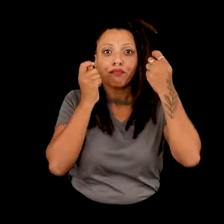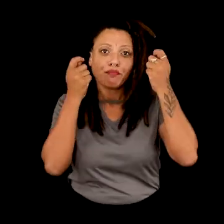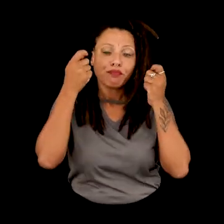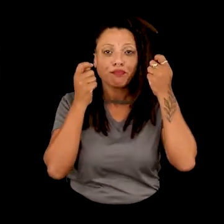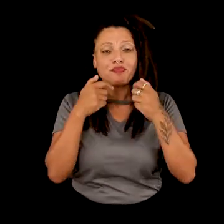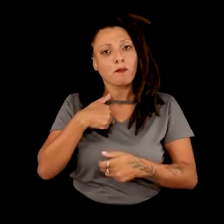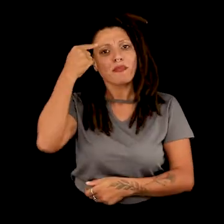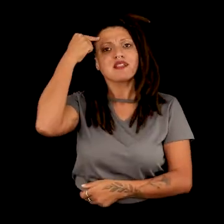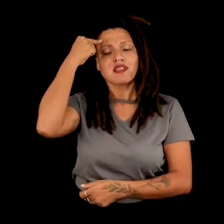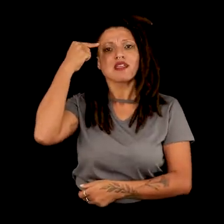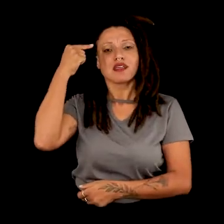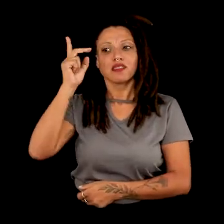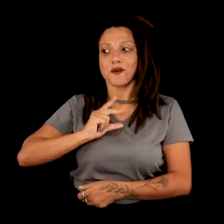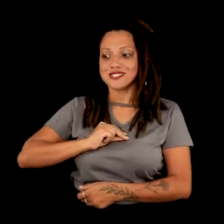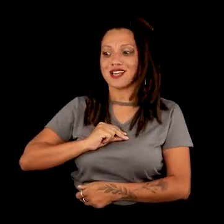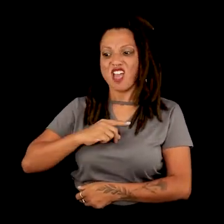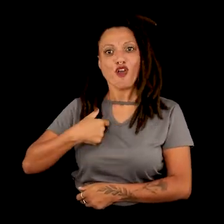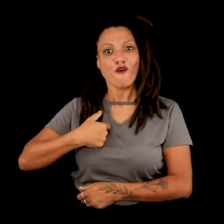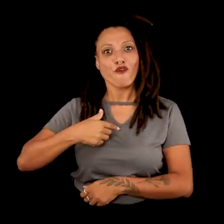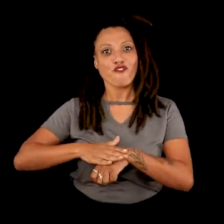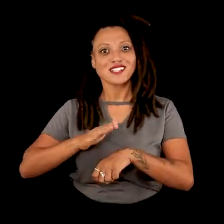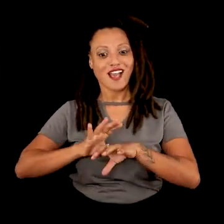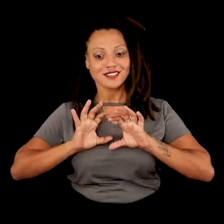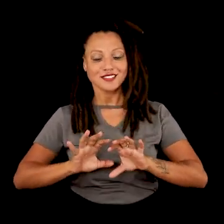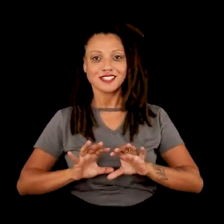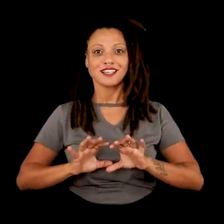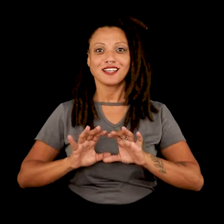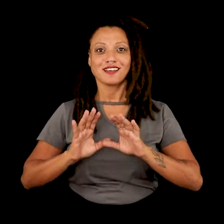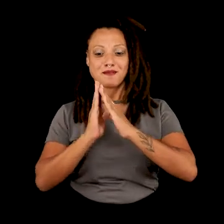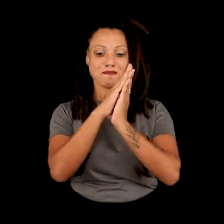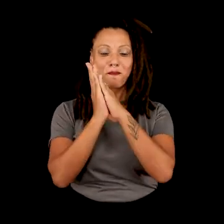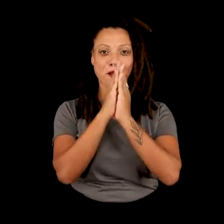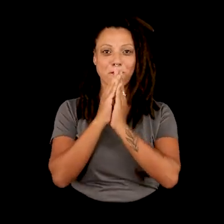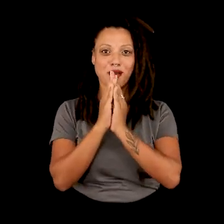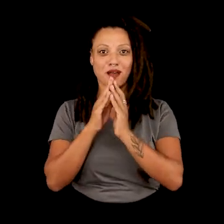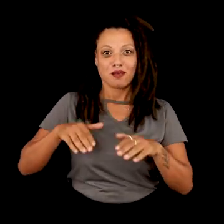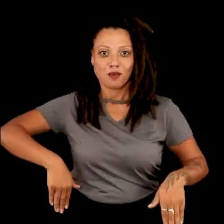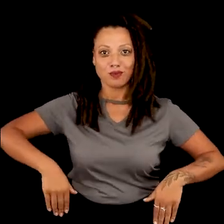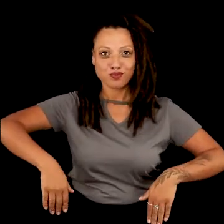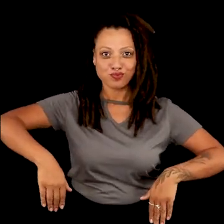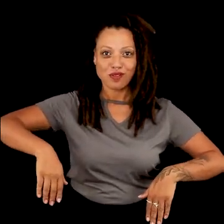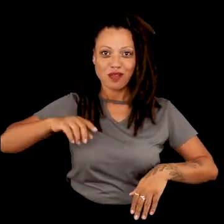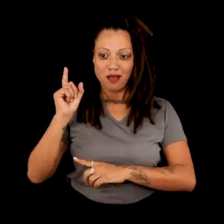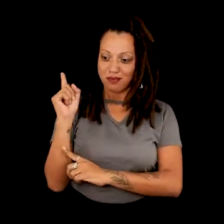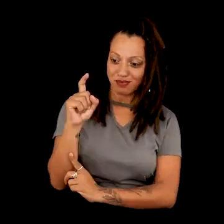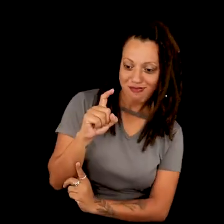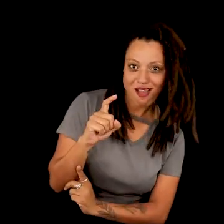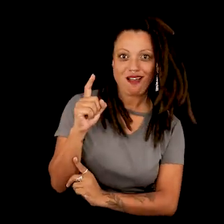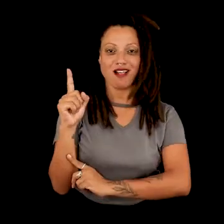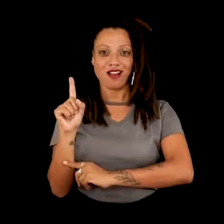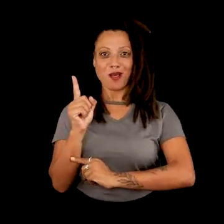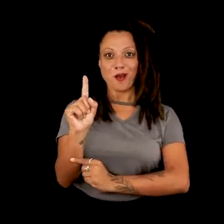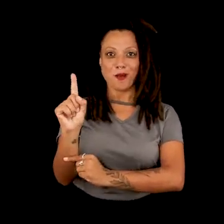assim, cara, eu vou fazer assim e ela, a boneca vai abaixar assim, que assim você faz assim, você passa a vida inteira vendo boneco